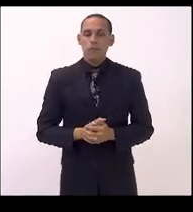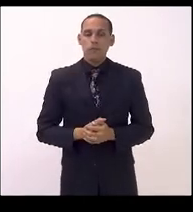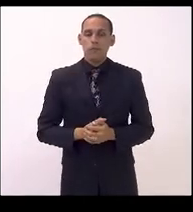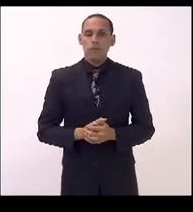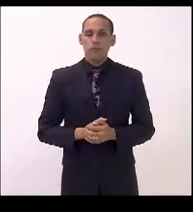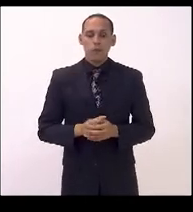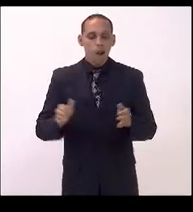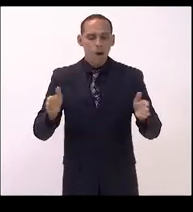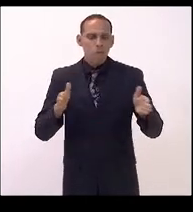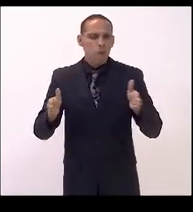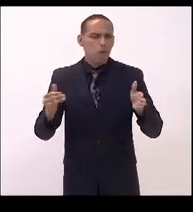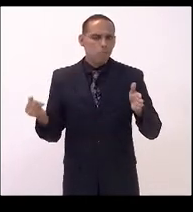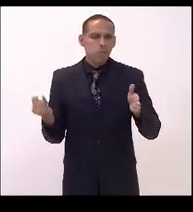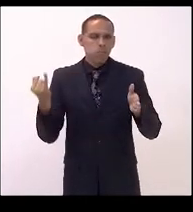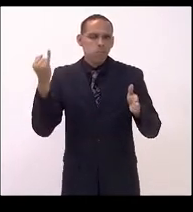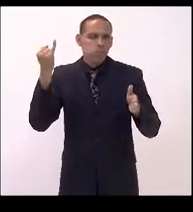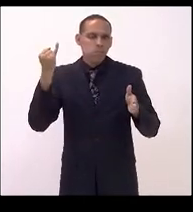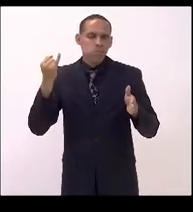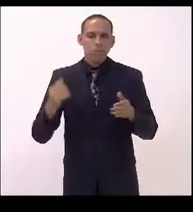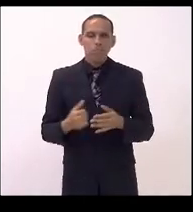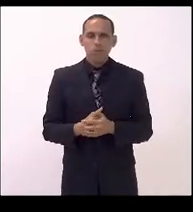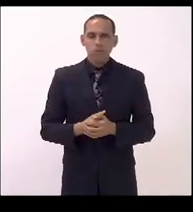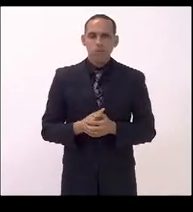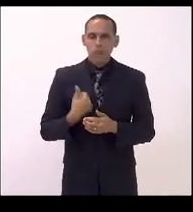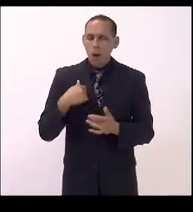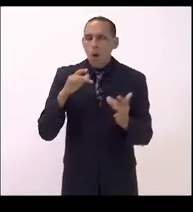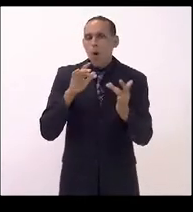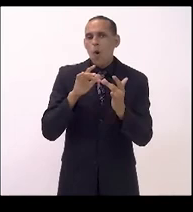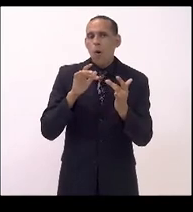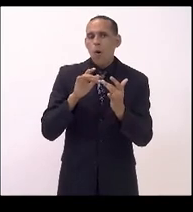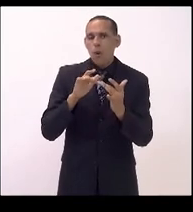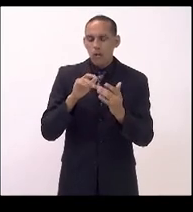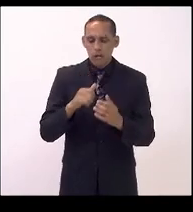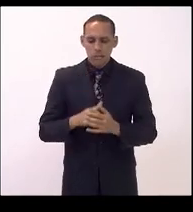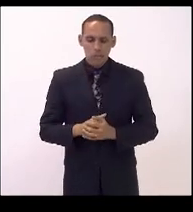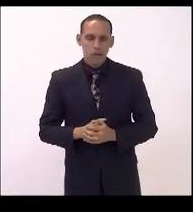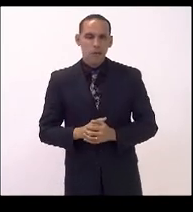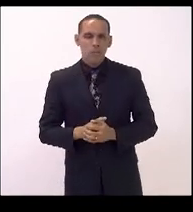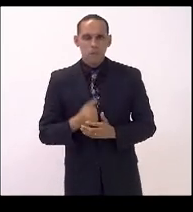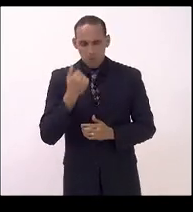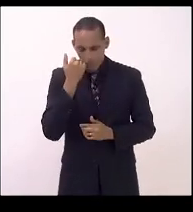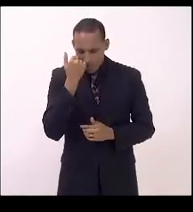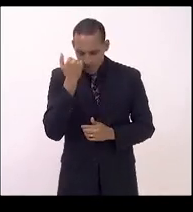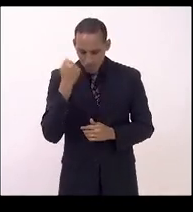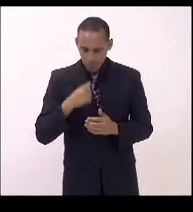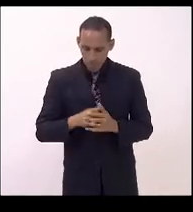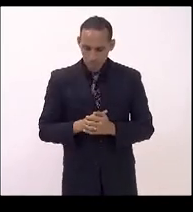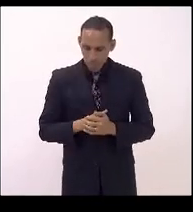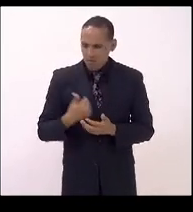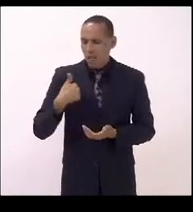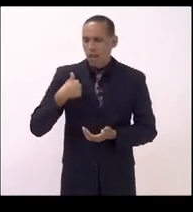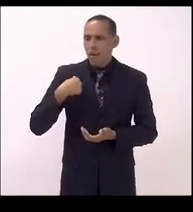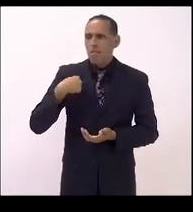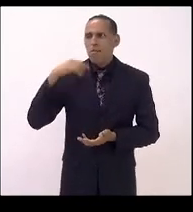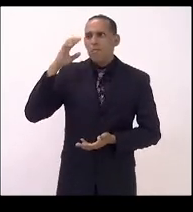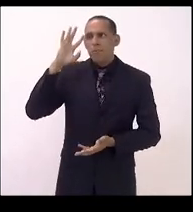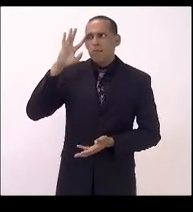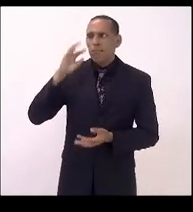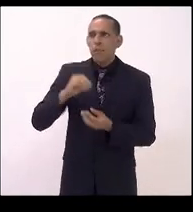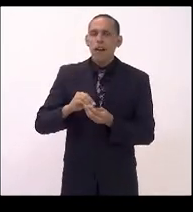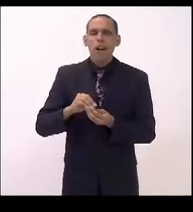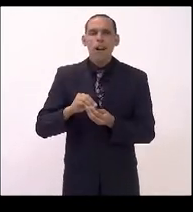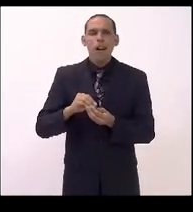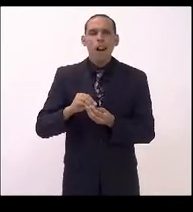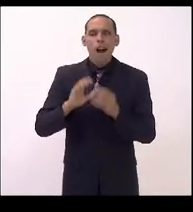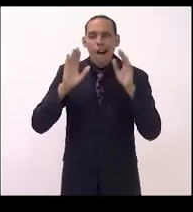um momento muito importante que eu tive contato e eu resolvi então dedicar uma prostituta da